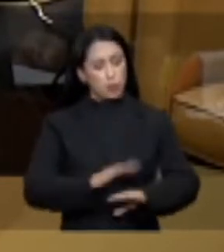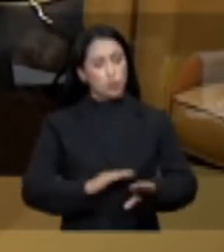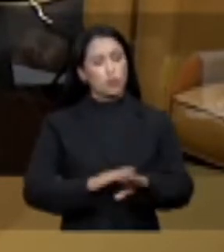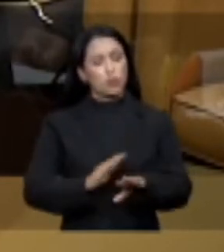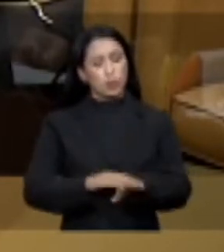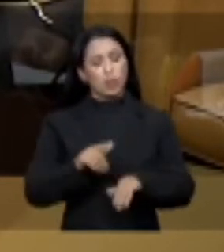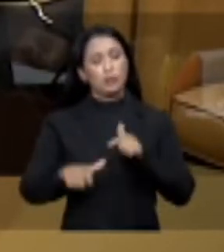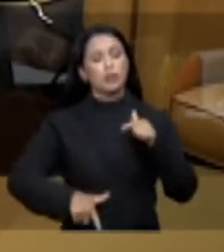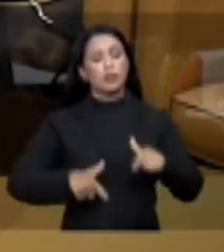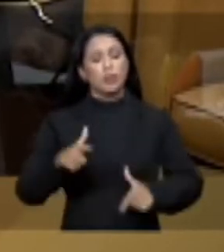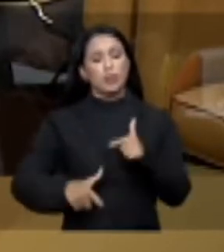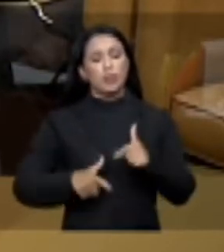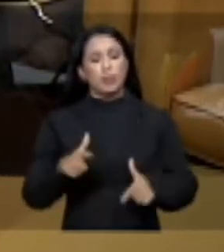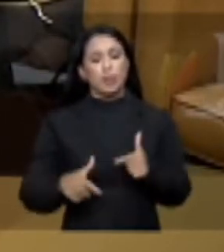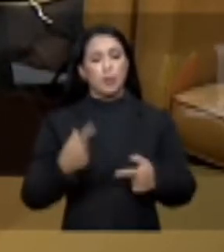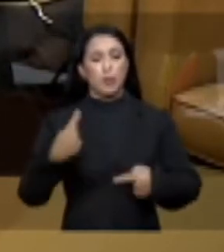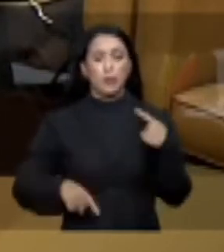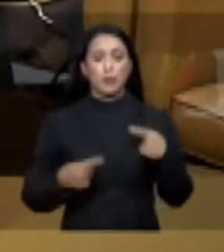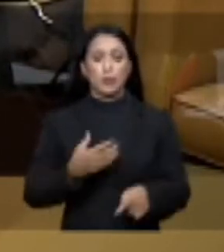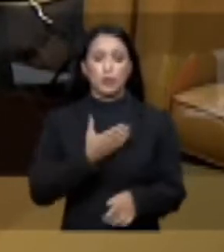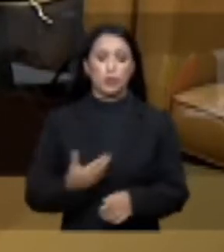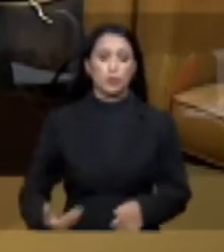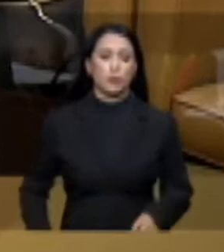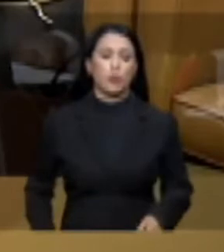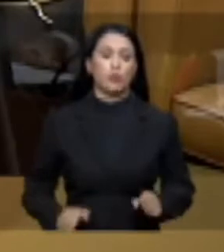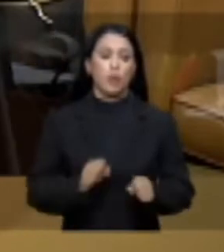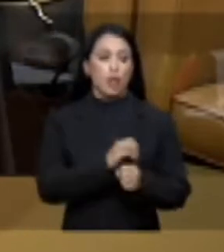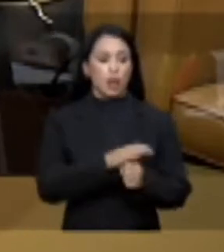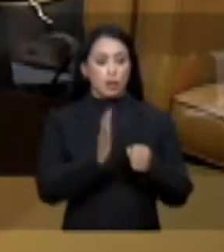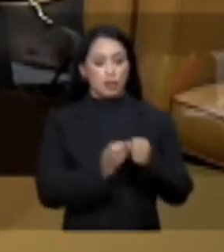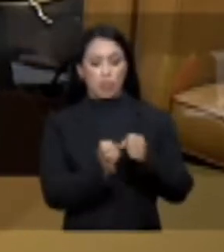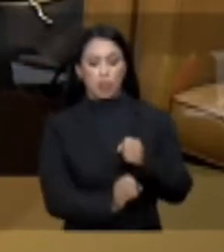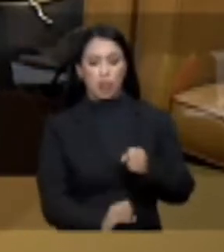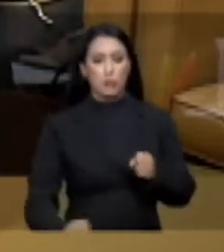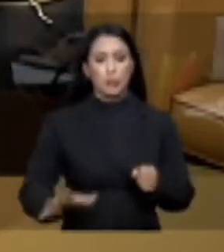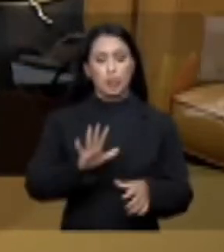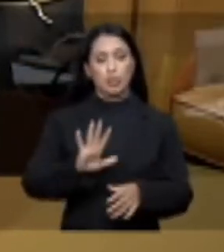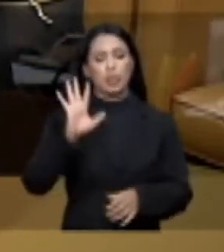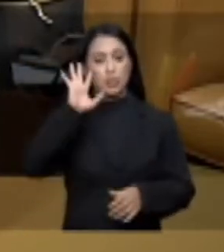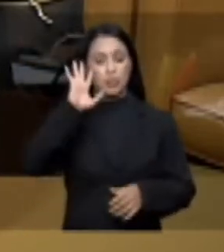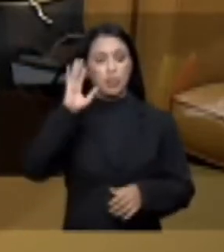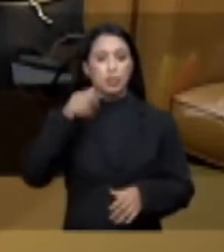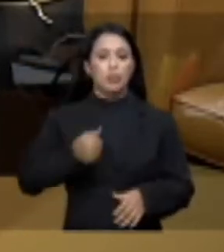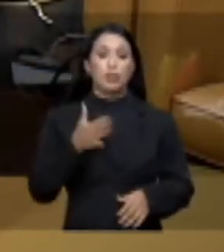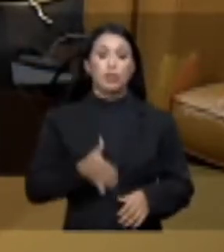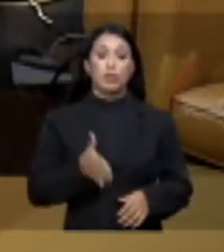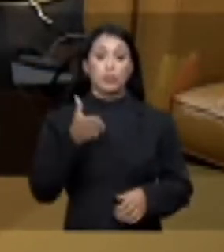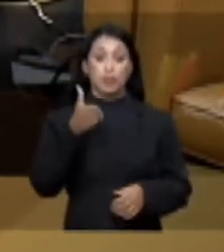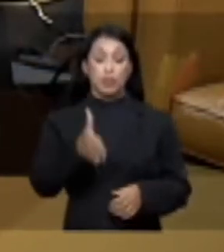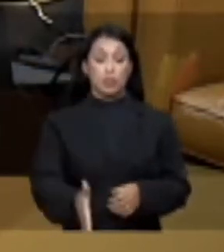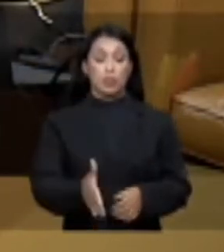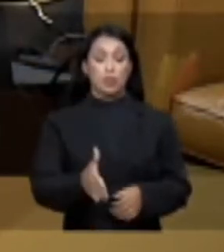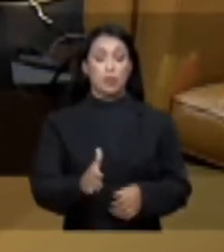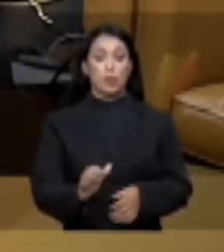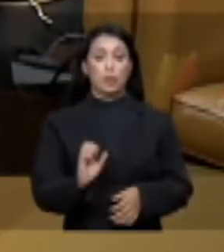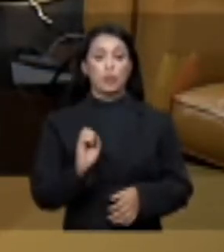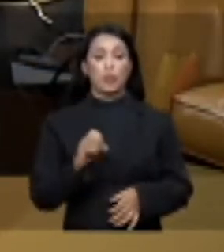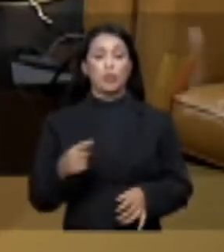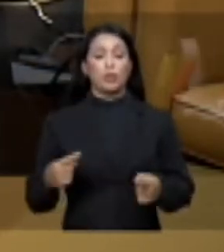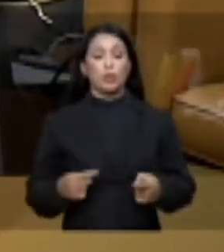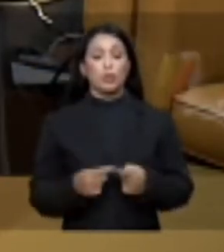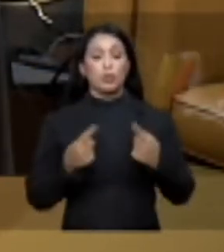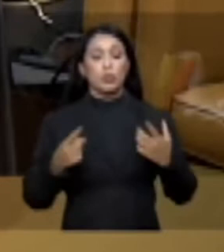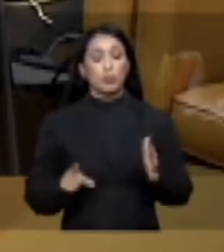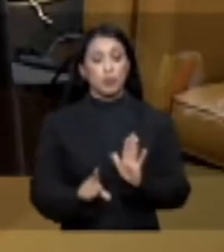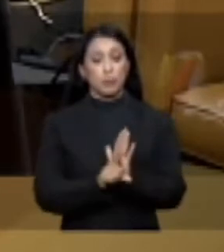serviço a elaboração das políticas públicas de saneamento e a decisão sobre prestá-los diretamente ou sob regime de